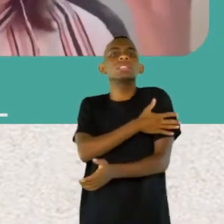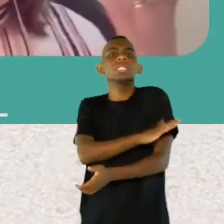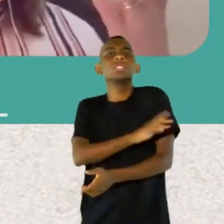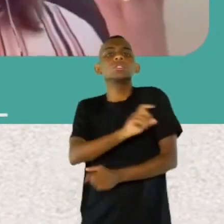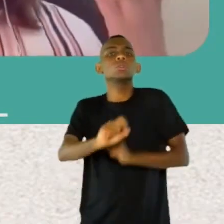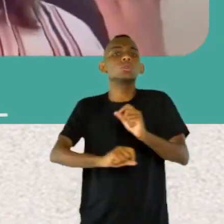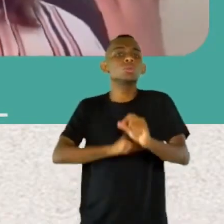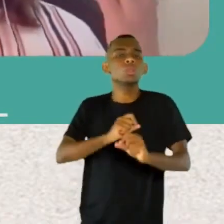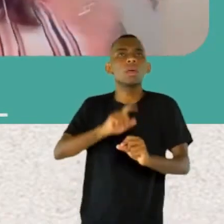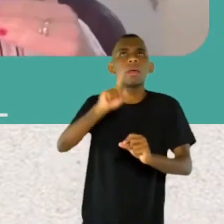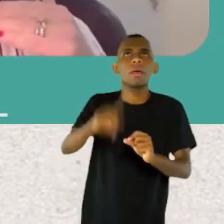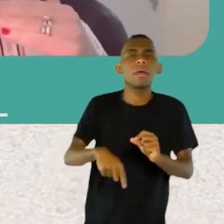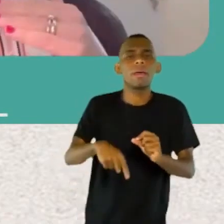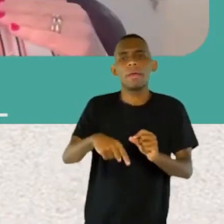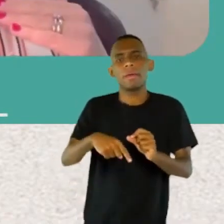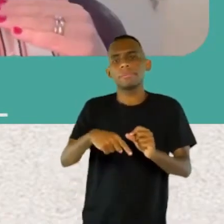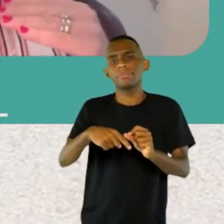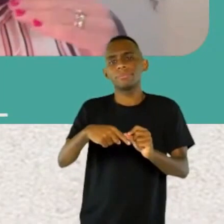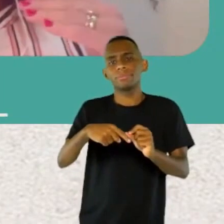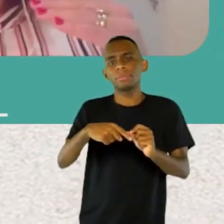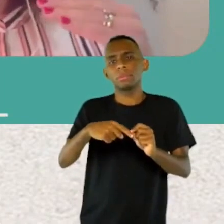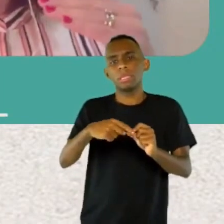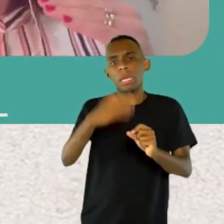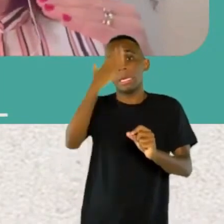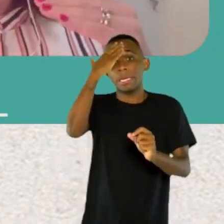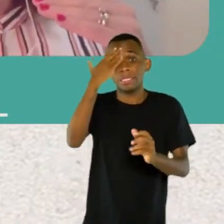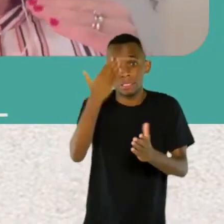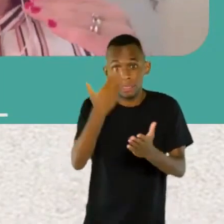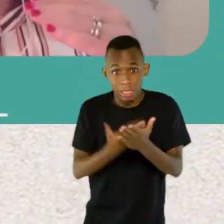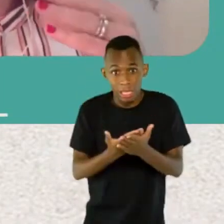Essa crença absurda de que existe